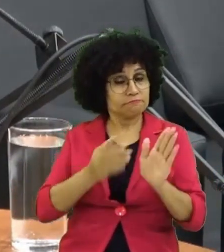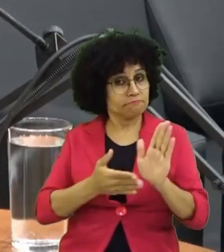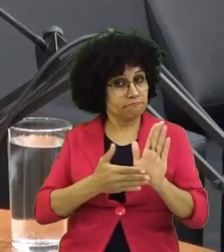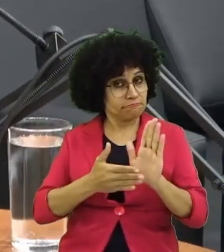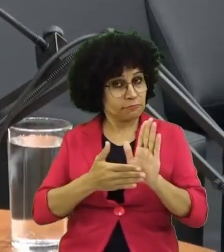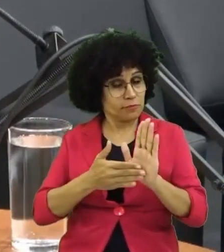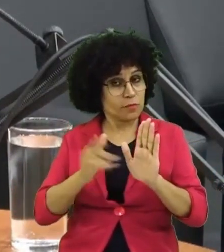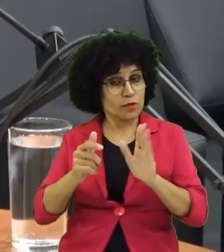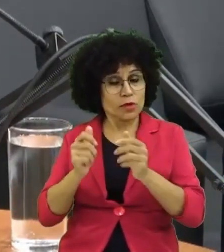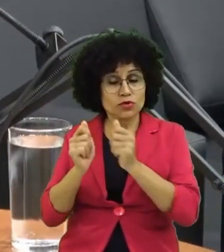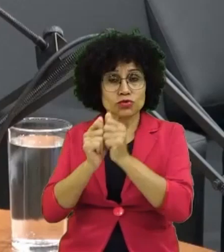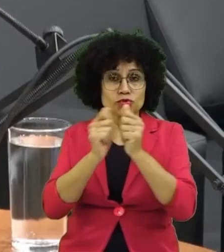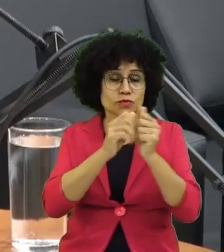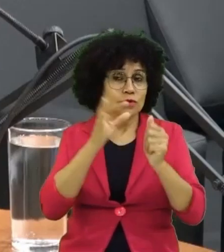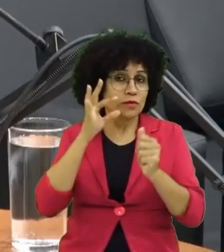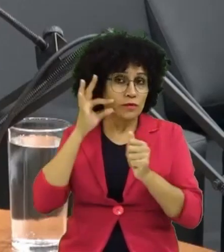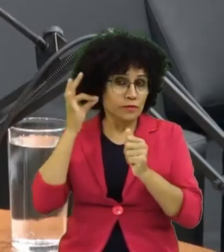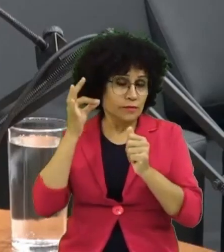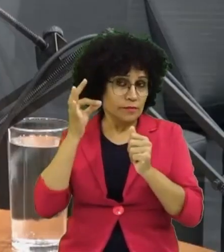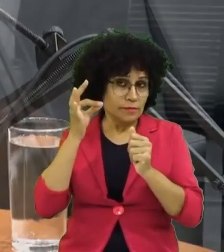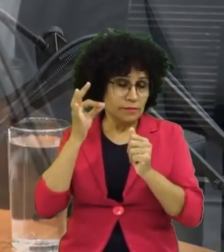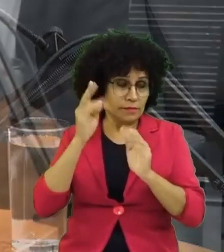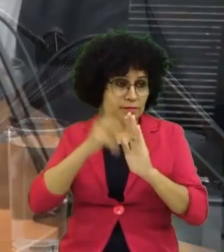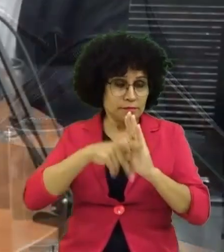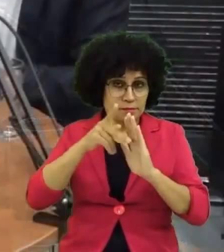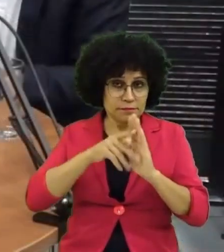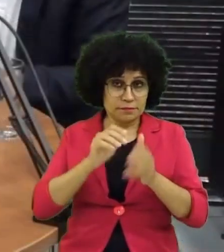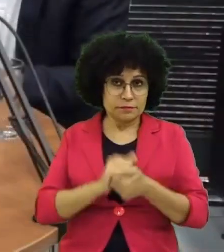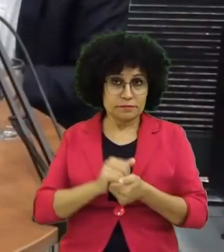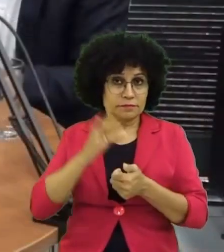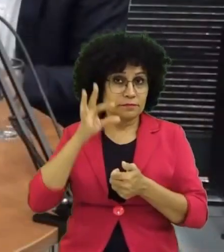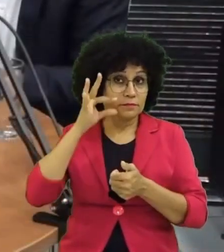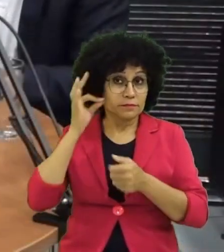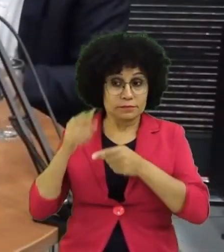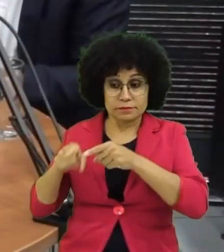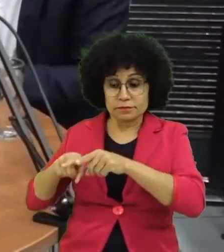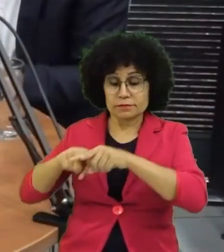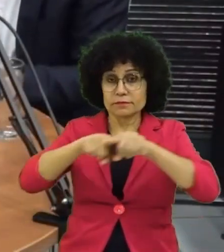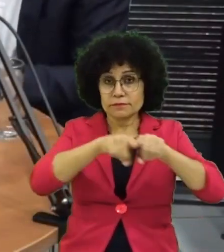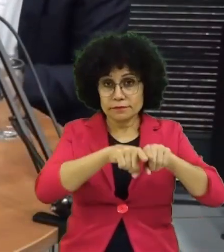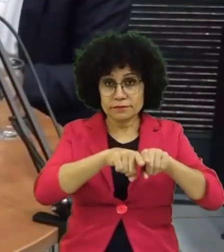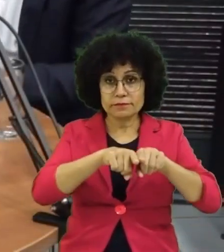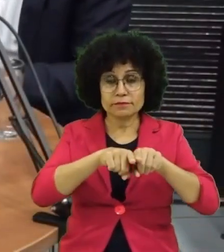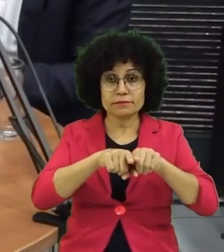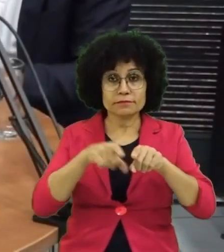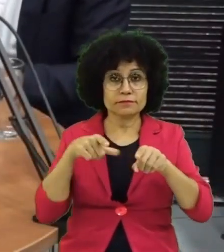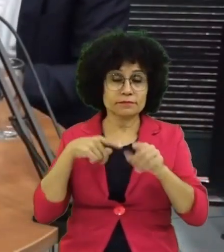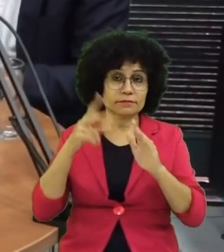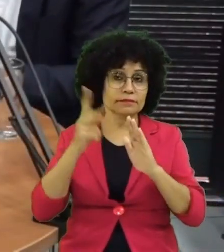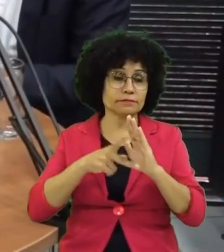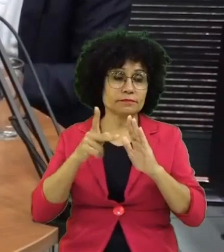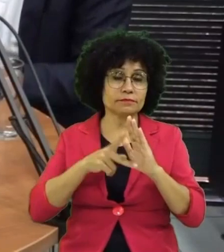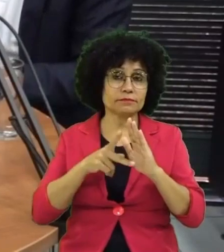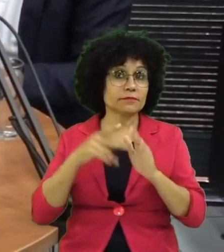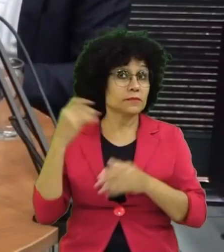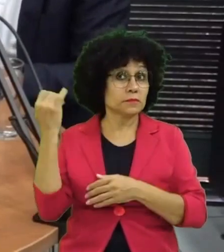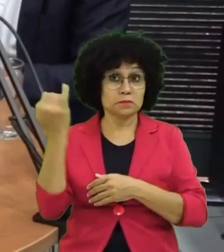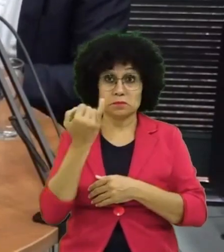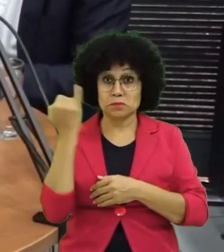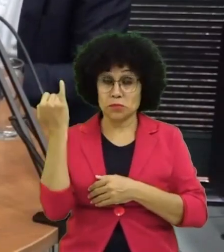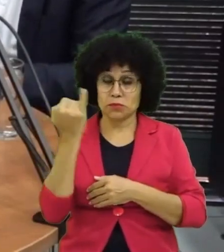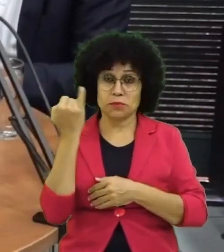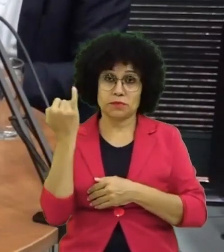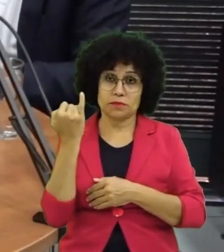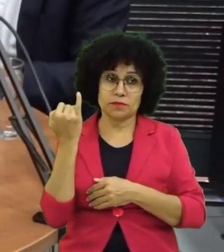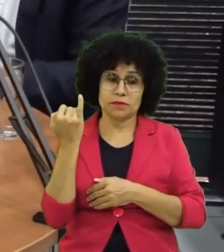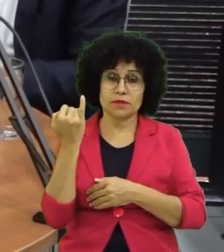conduzindo aí, junto com a Universidade Federal, esse projeto. Então, a Universidade Federal ela entra como parceira na execução do projeto. Como parceira importante, na